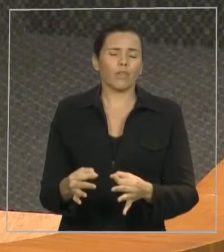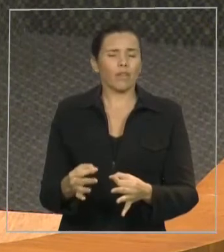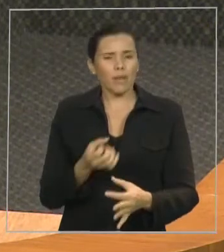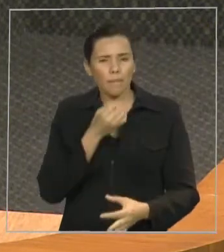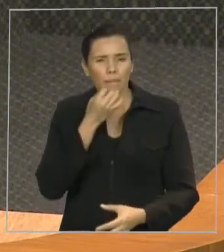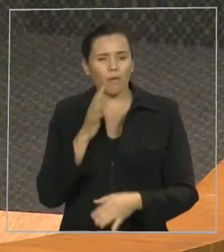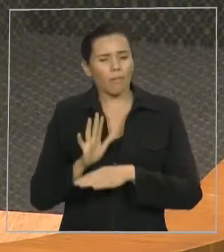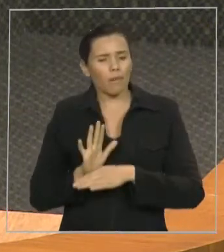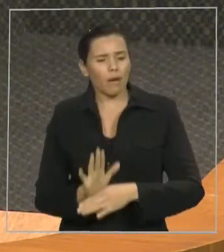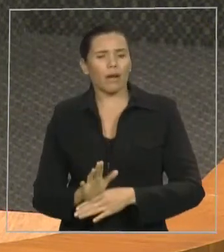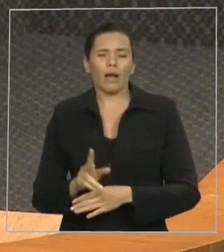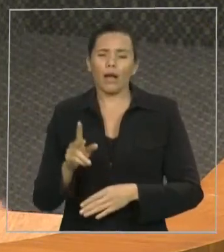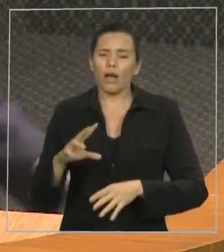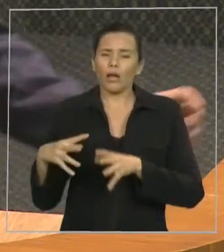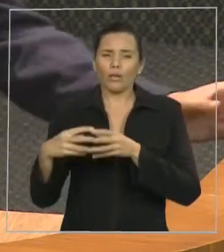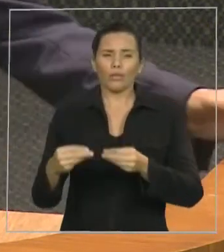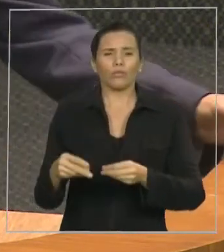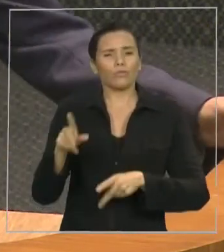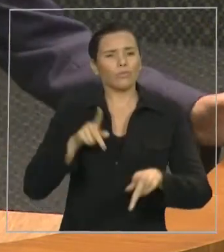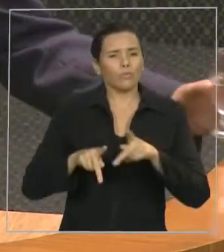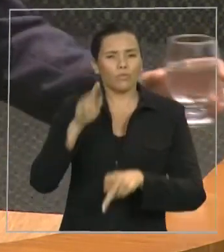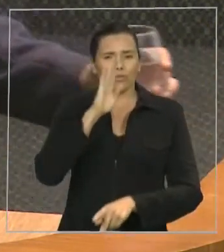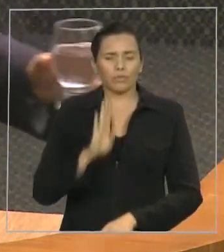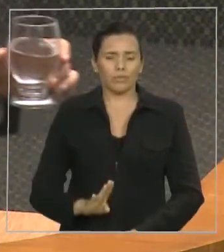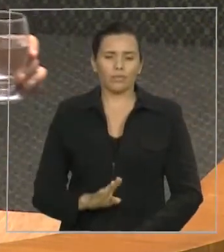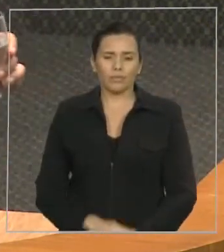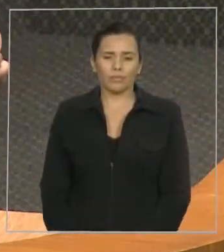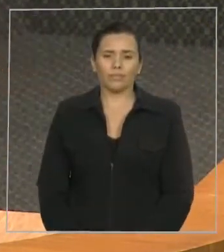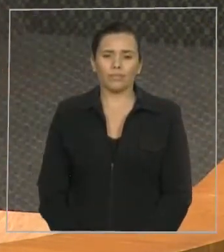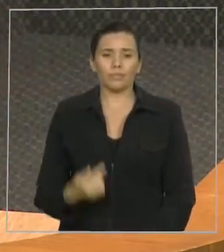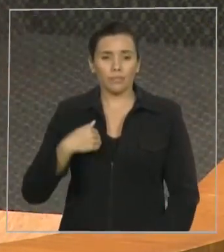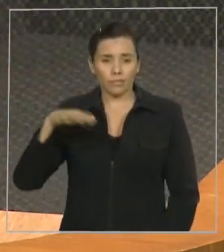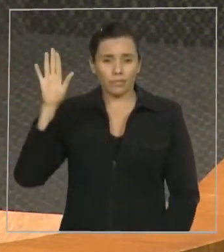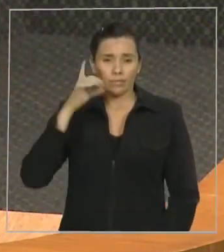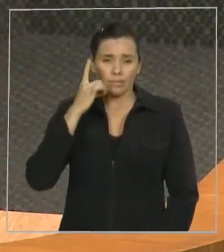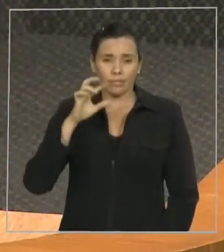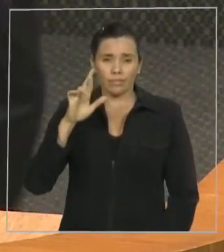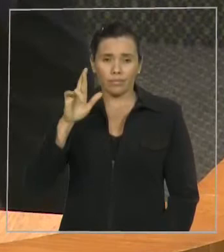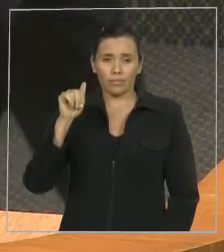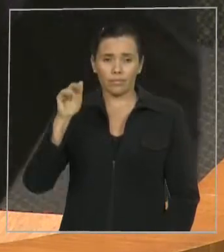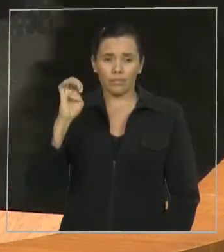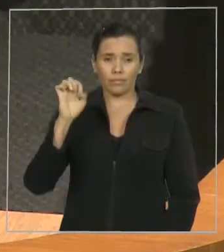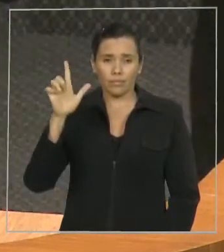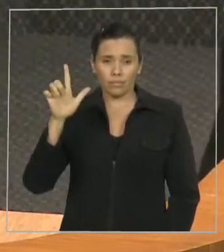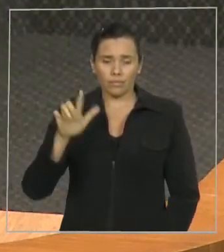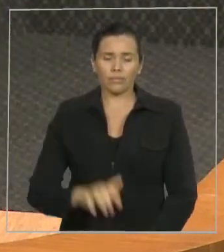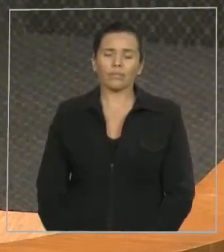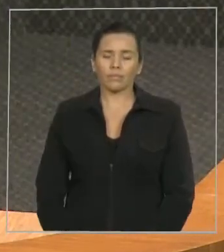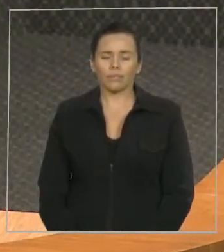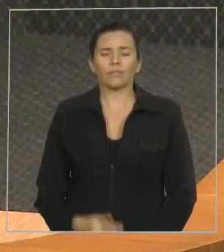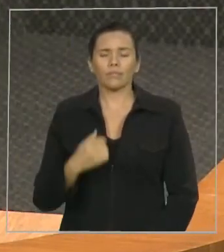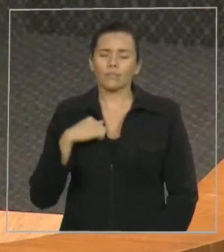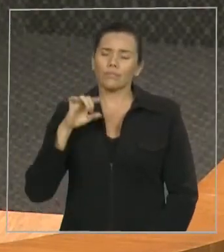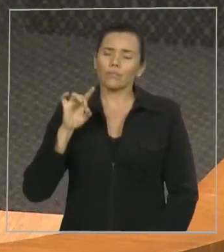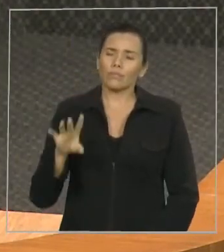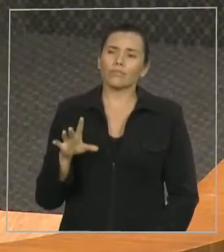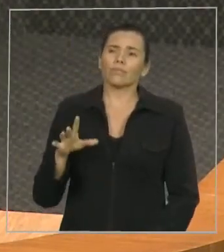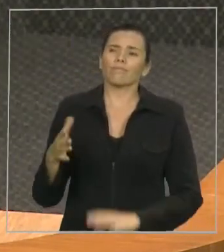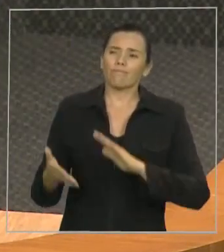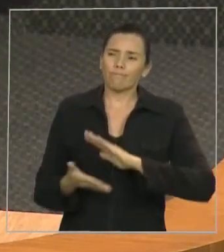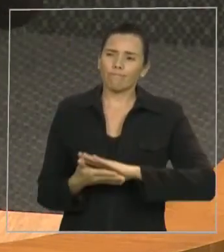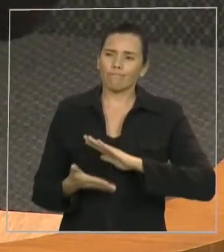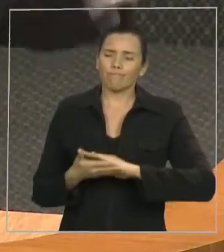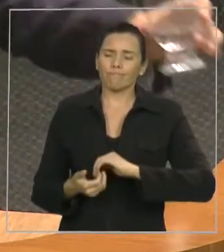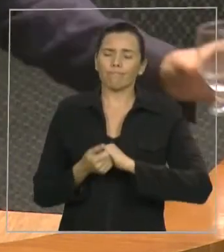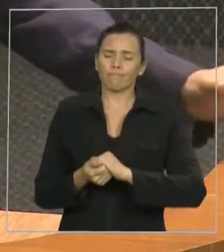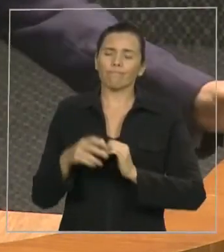Rafael Leitor, com a palavra. Só para lhe parabenizar pelo pronunciamento e também lhe parabenizar